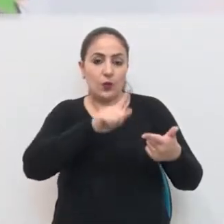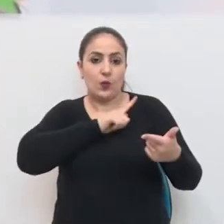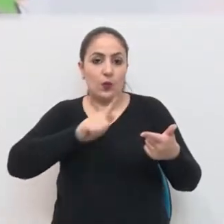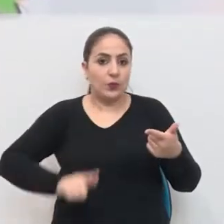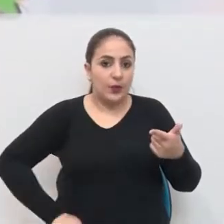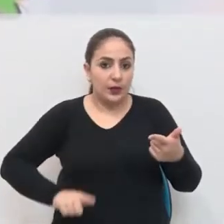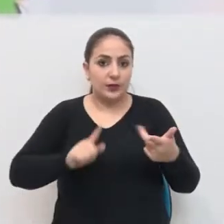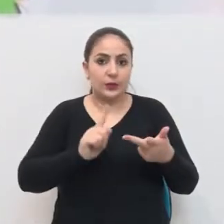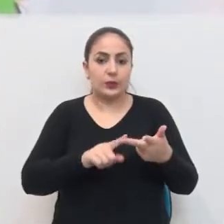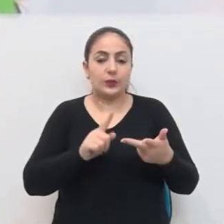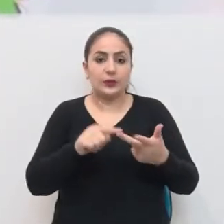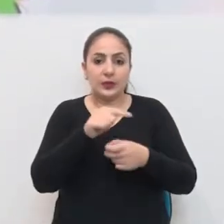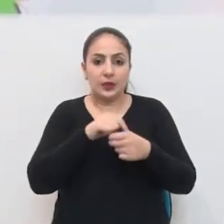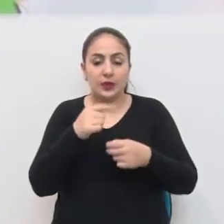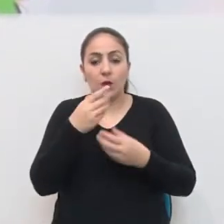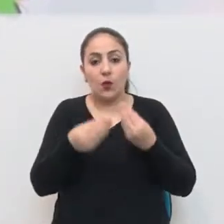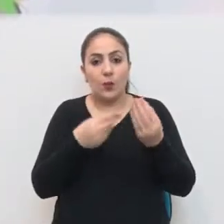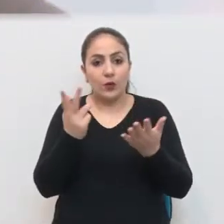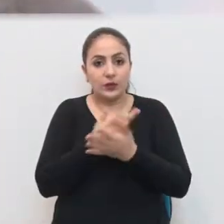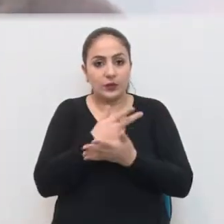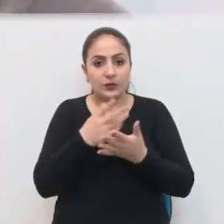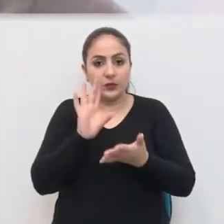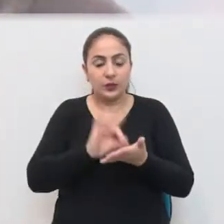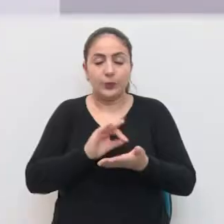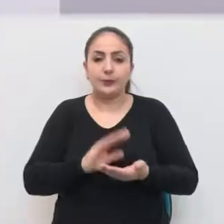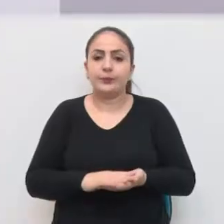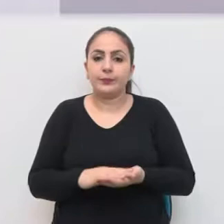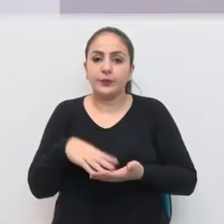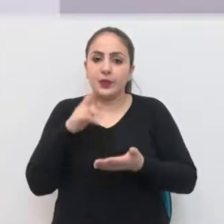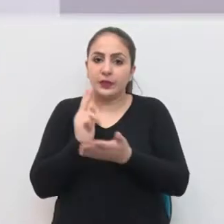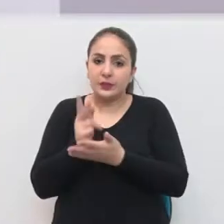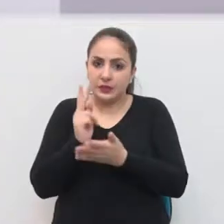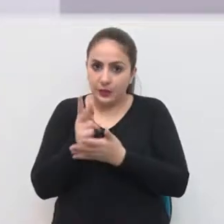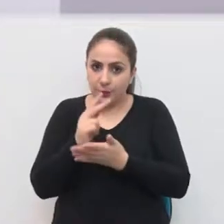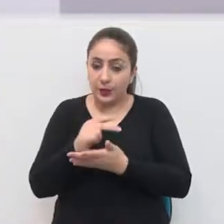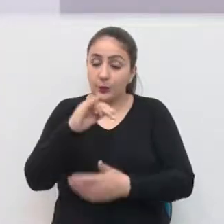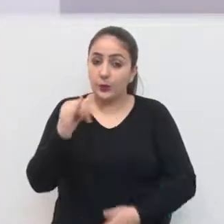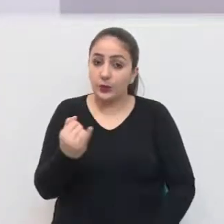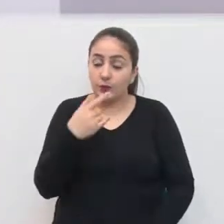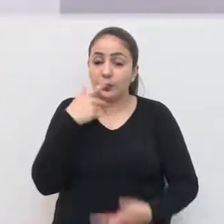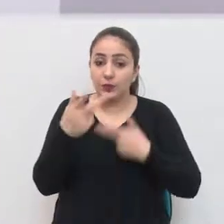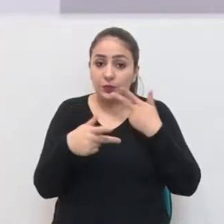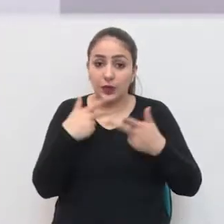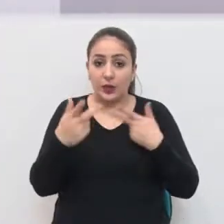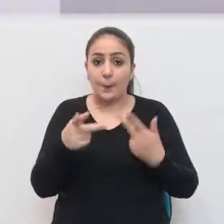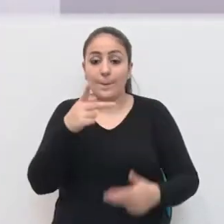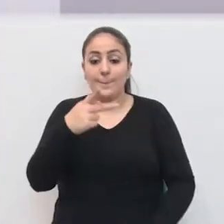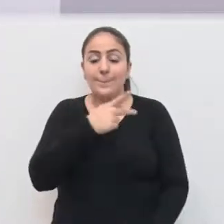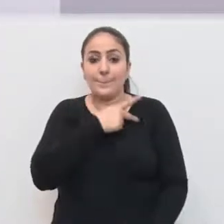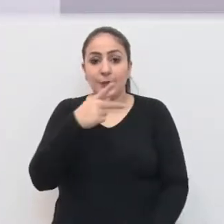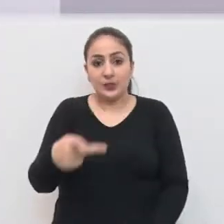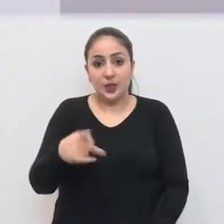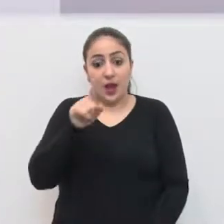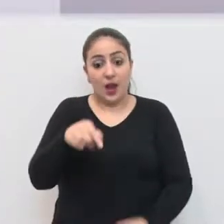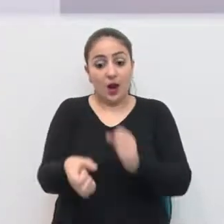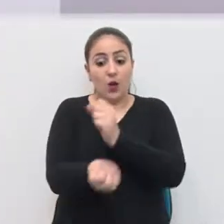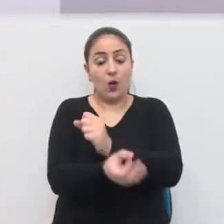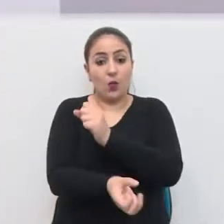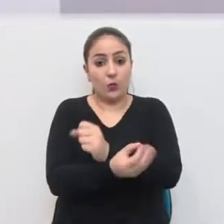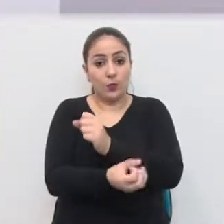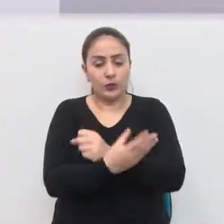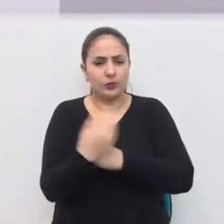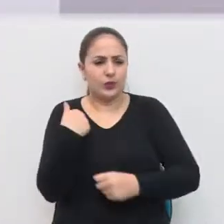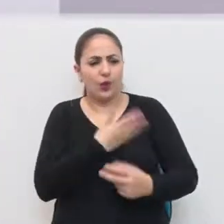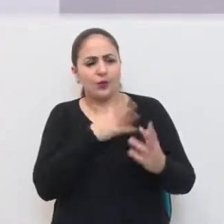chefe do Executivo, como ocorre atualmente. Sempre é oportuno salientar que o nosso presidencialismo é um sistema corrupto e